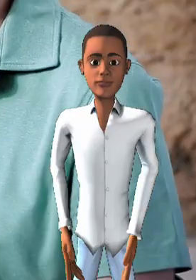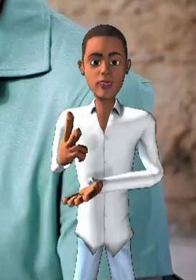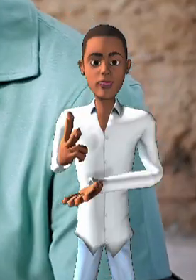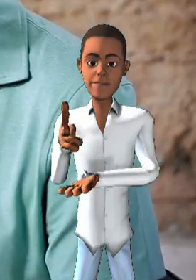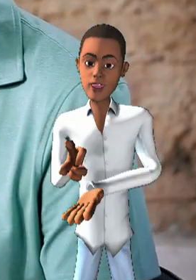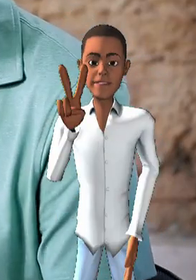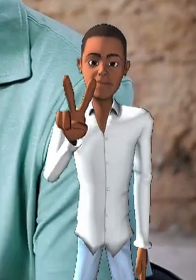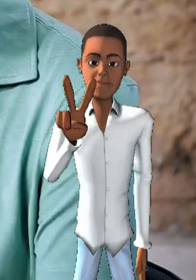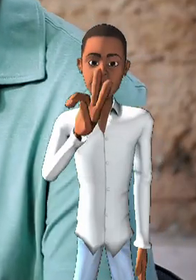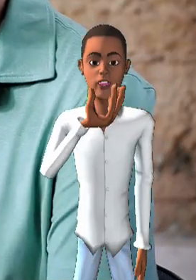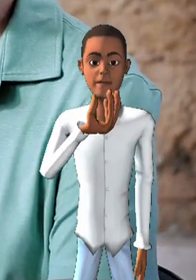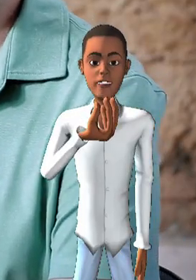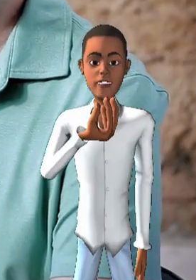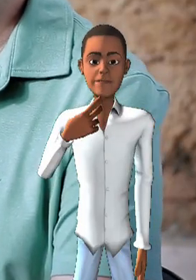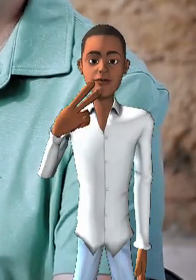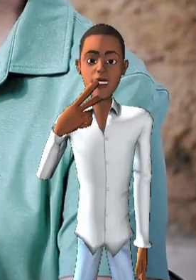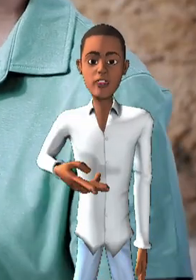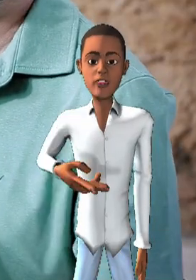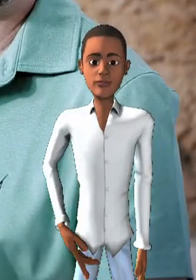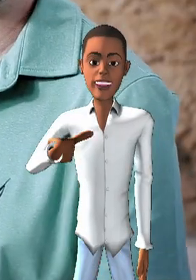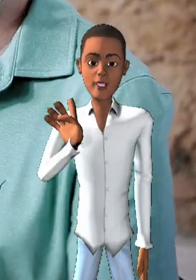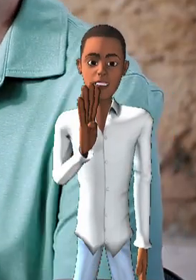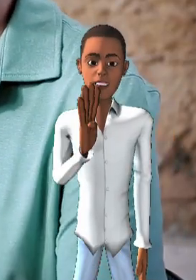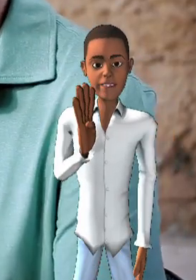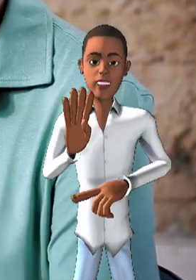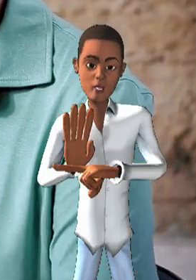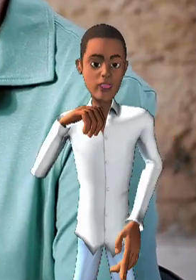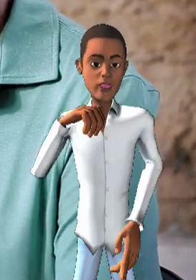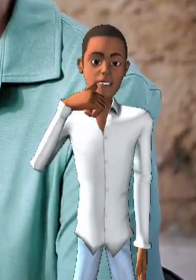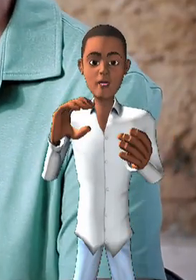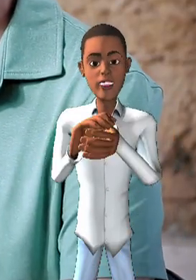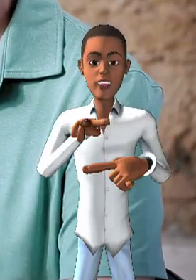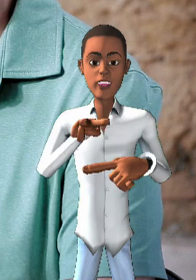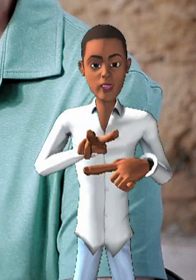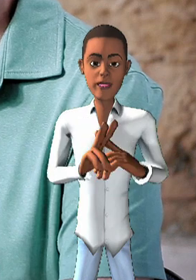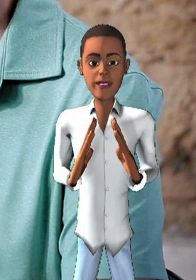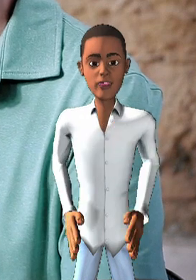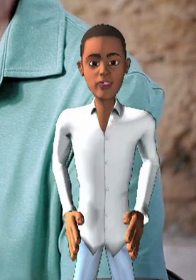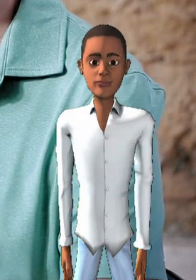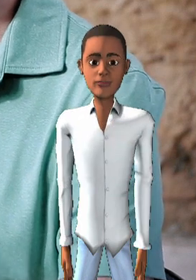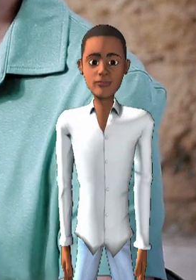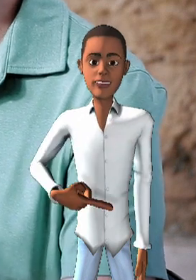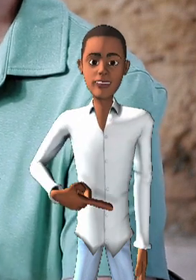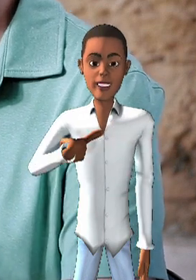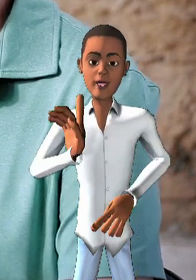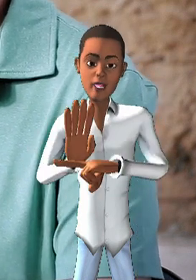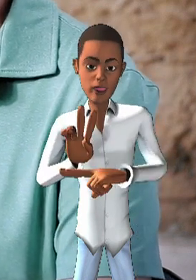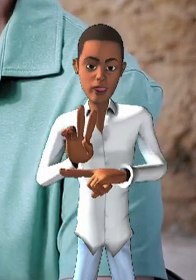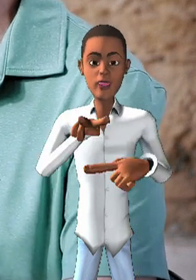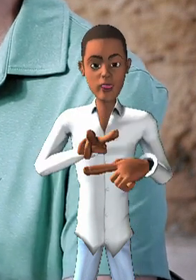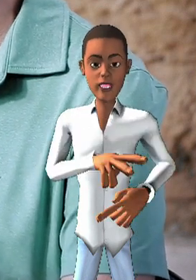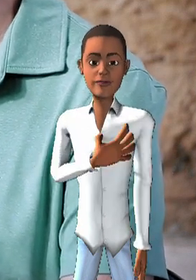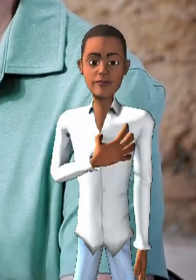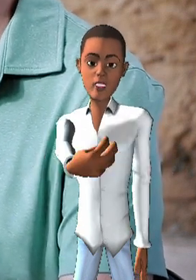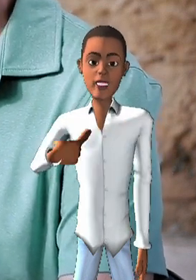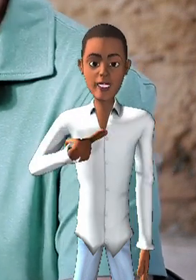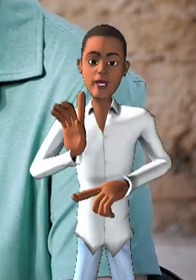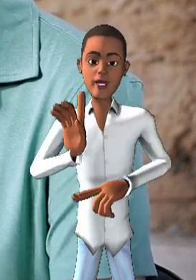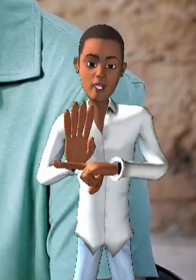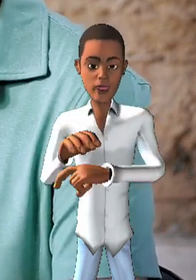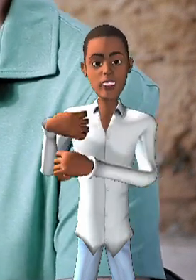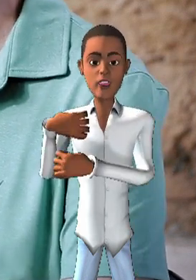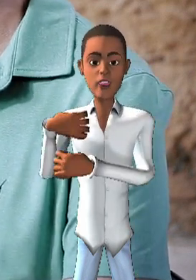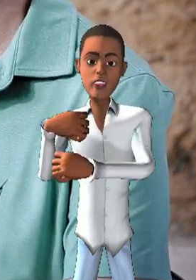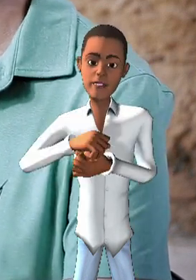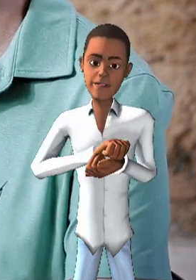É muito comum você escutar de homens, por exemplo, mas assim, eu sou um cara super legal, eu ajudo a minha mulher em casa. Eu ajudo a cuidar do filho, eu